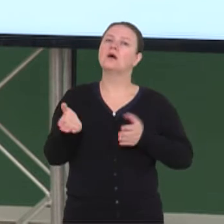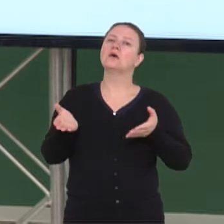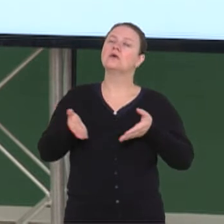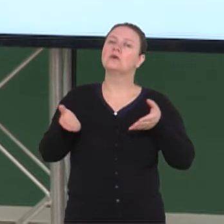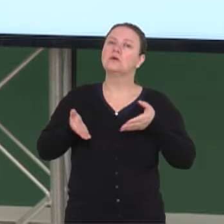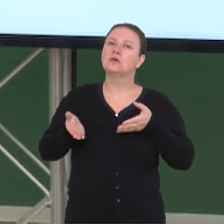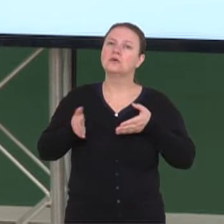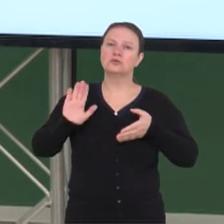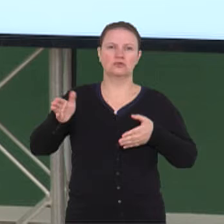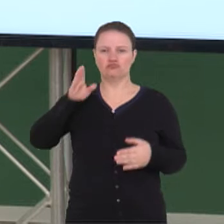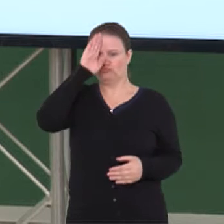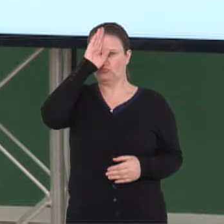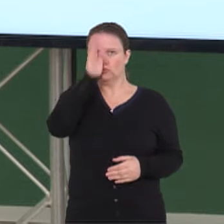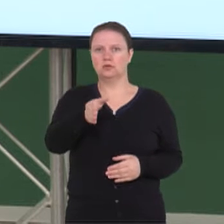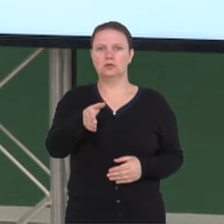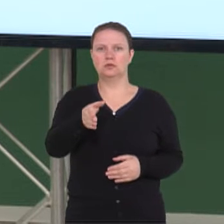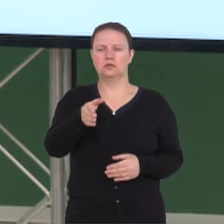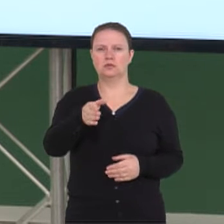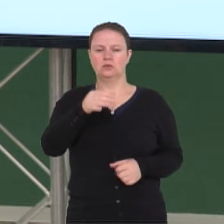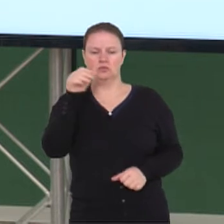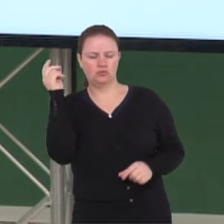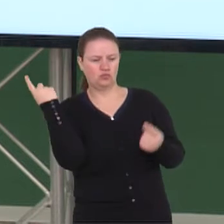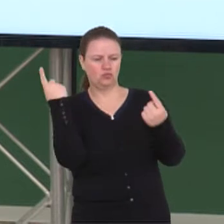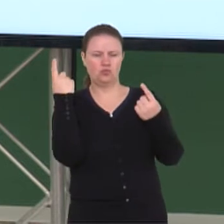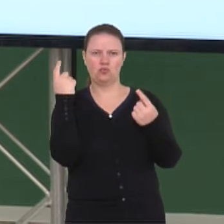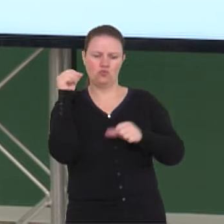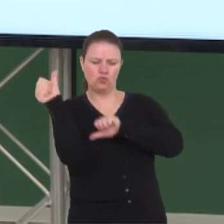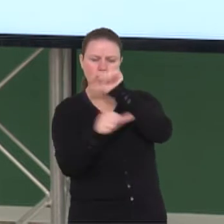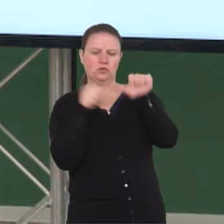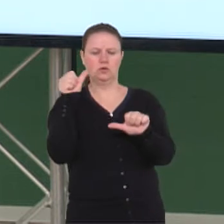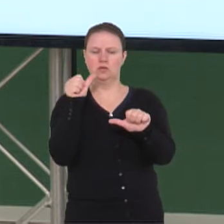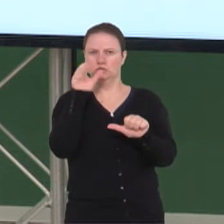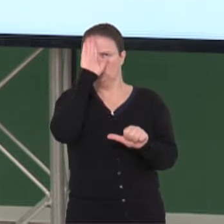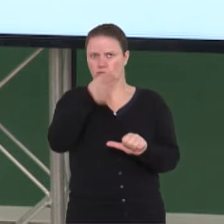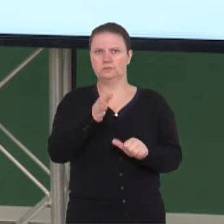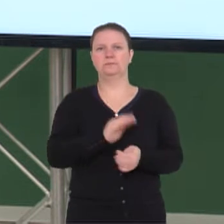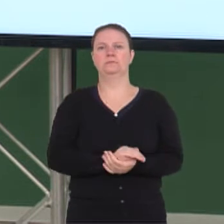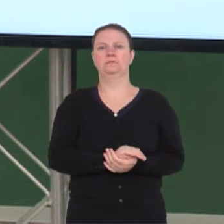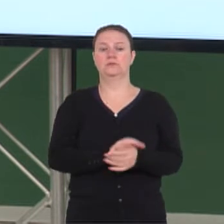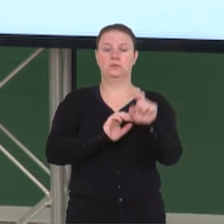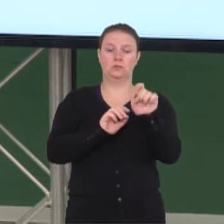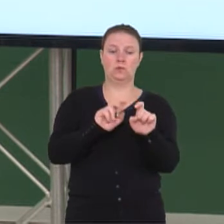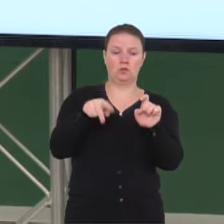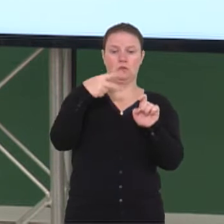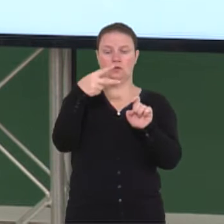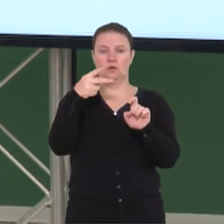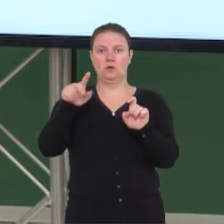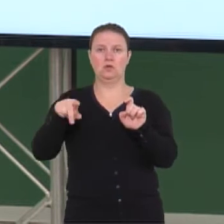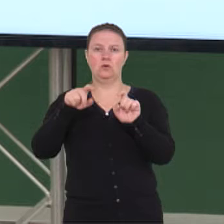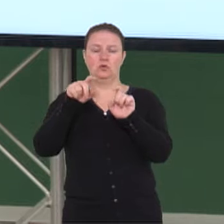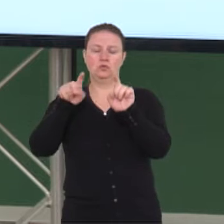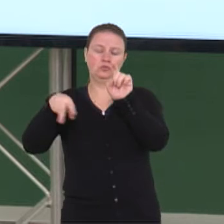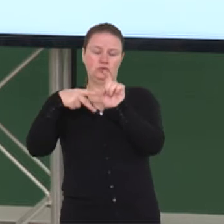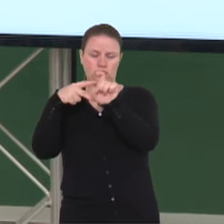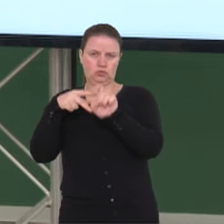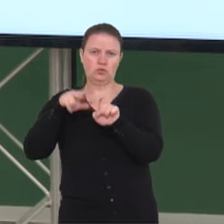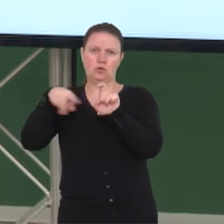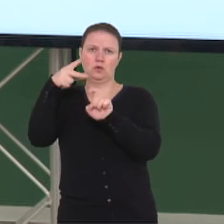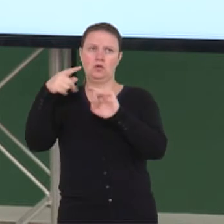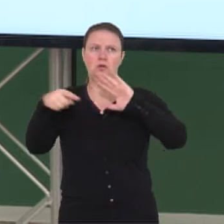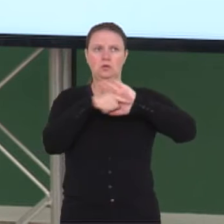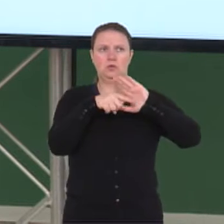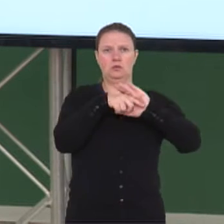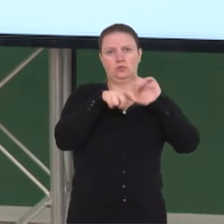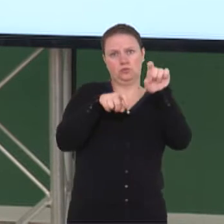a gente já leva o sinal invertido. Facilitar um pouquinho a operação. X ao quadrado vezes x ao quadrado, menos x à quarta. X ao quadrado vezes menos 2x